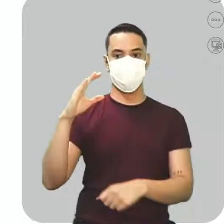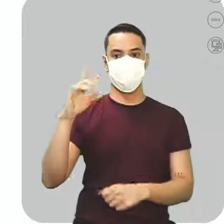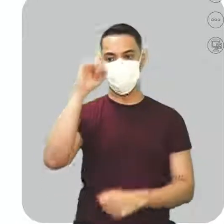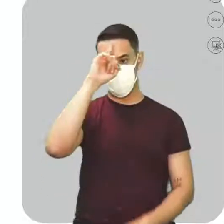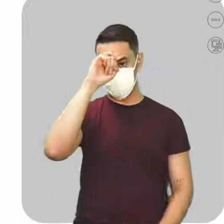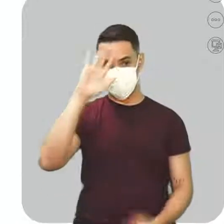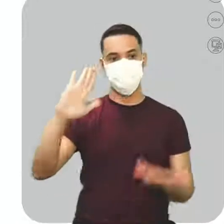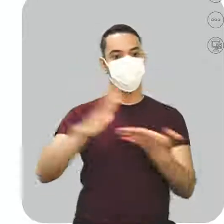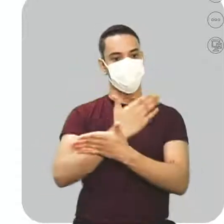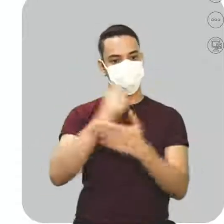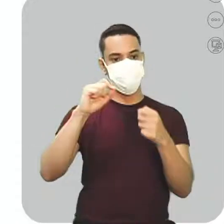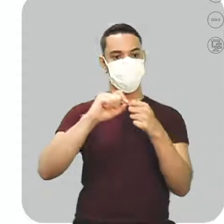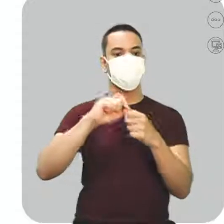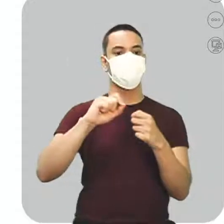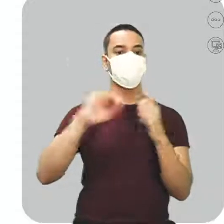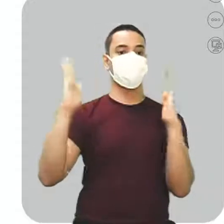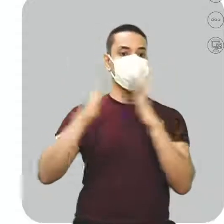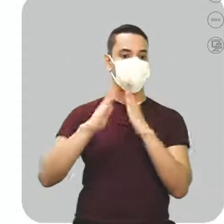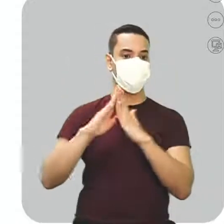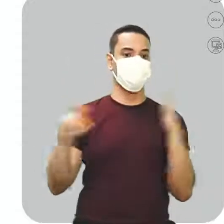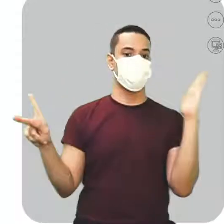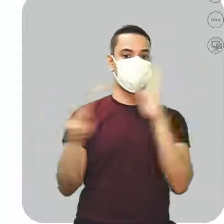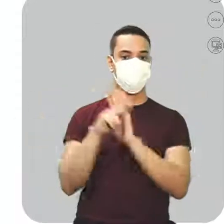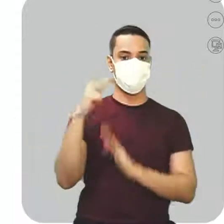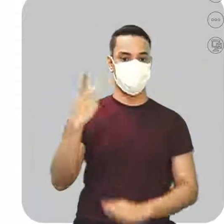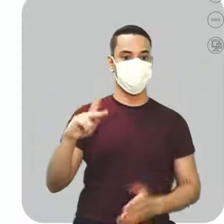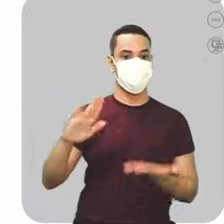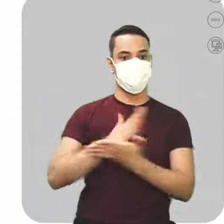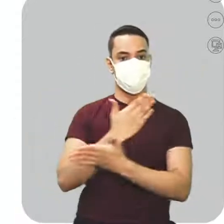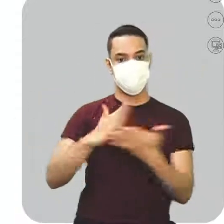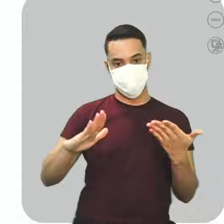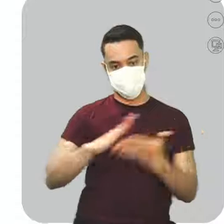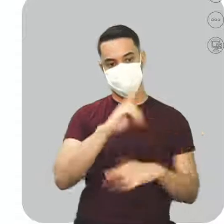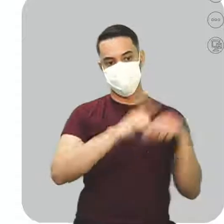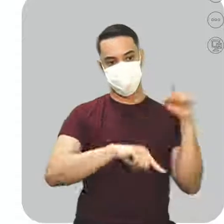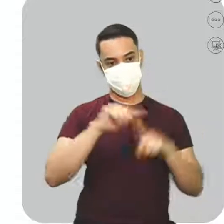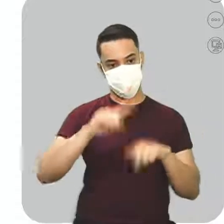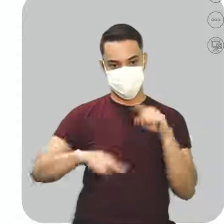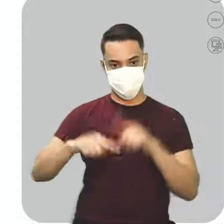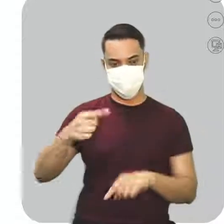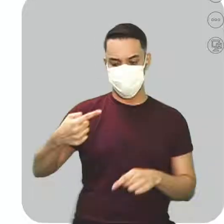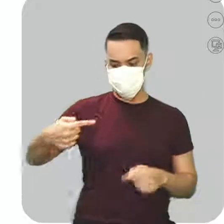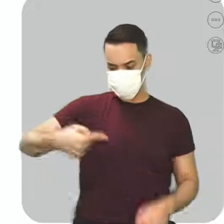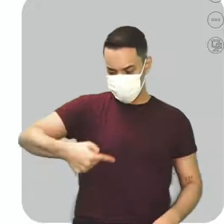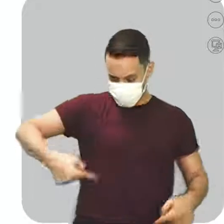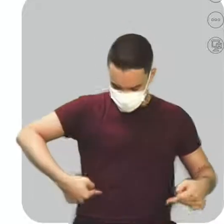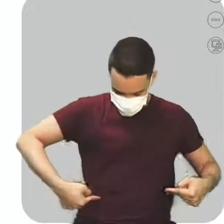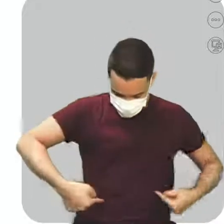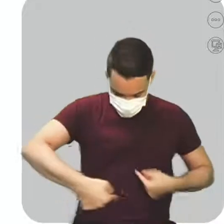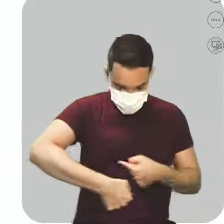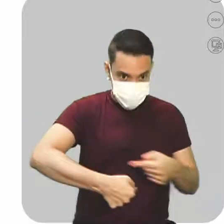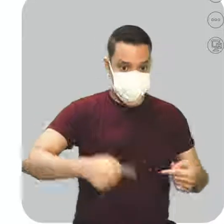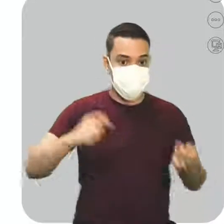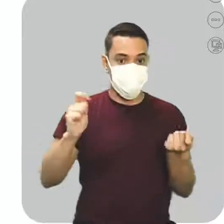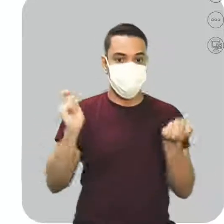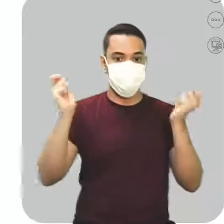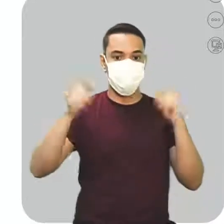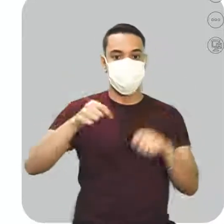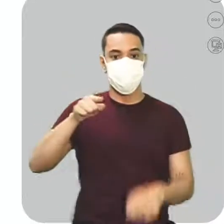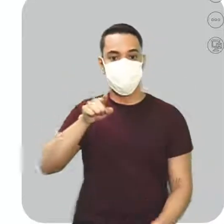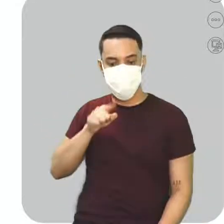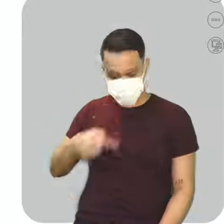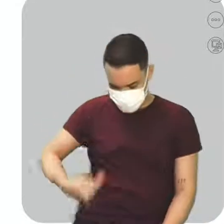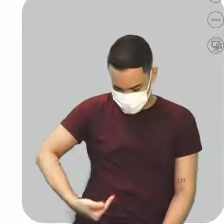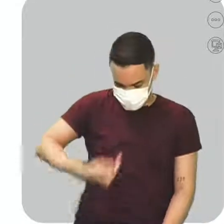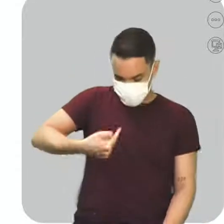algumas vezes realizar em casa mesmo, com objetos pontiagudos, o que pode perfurar